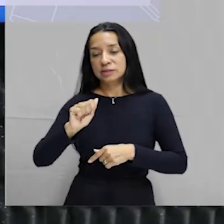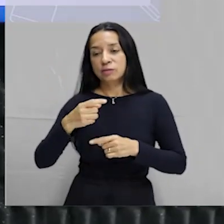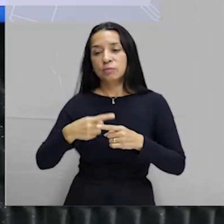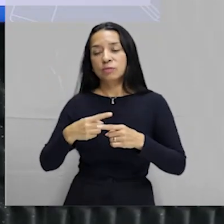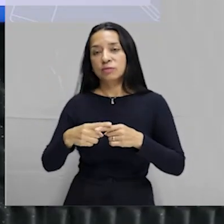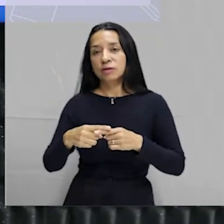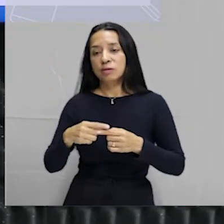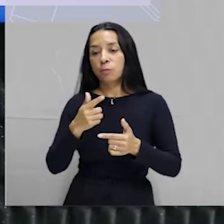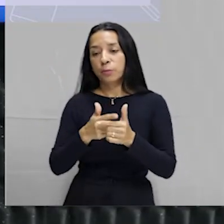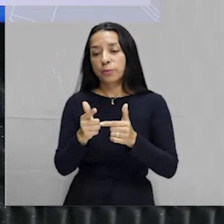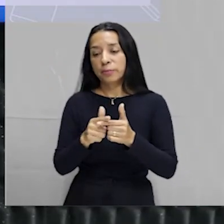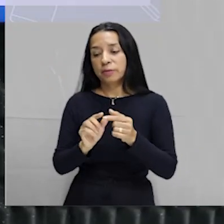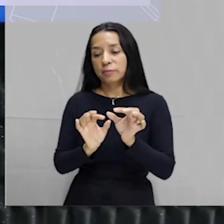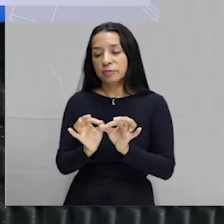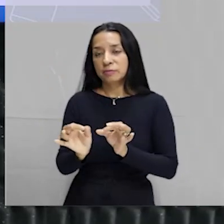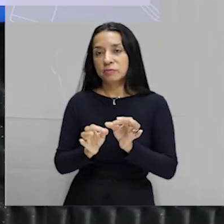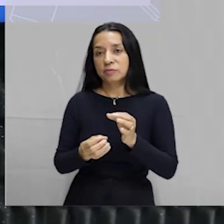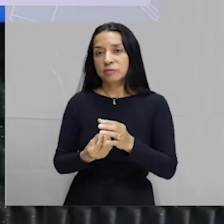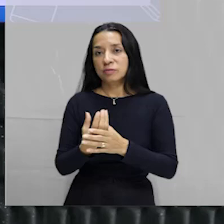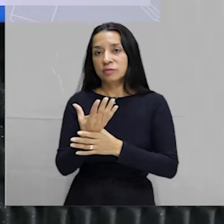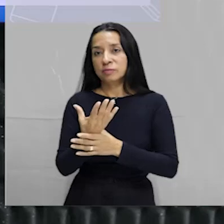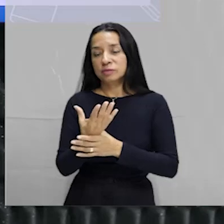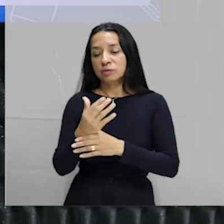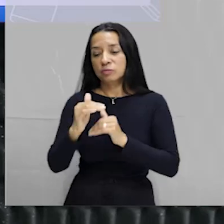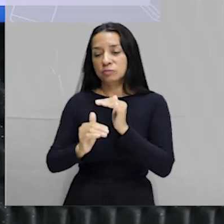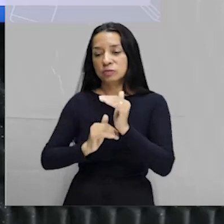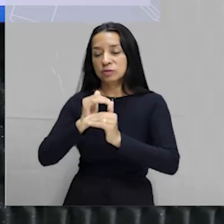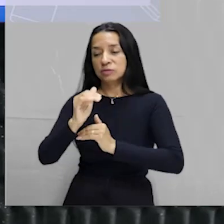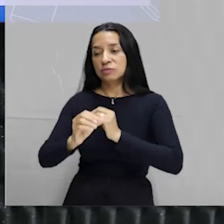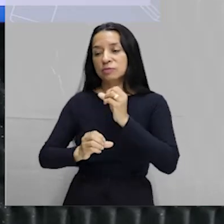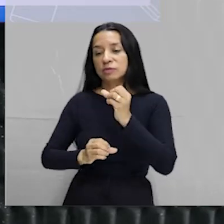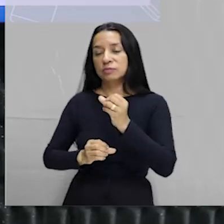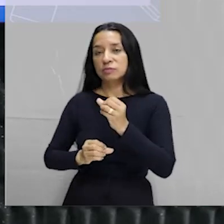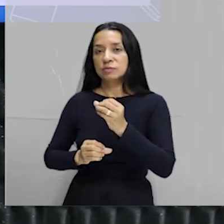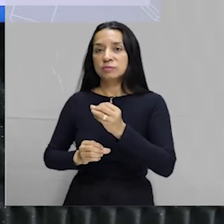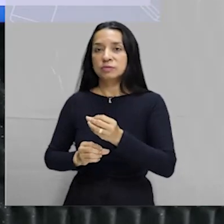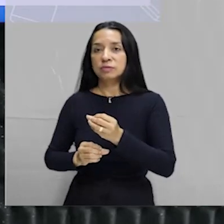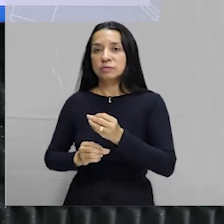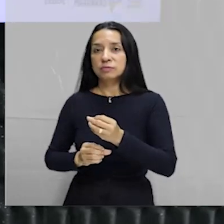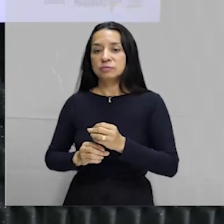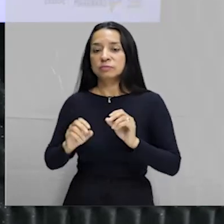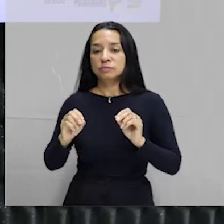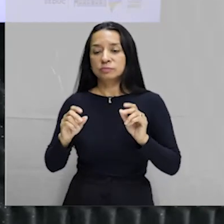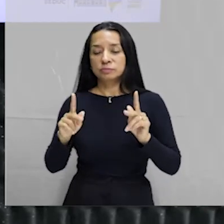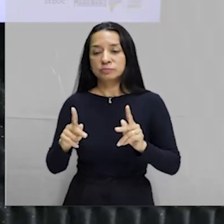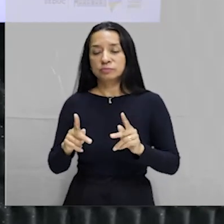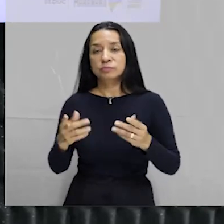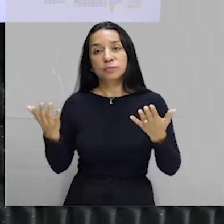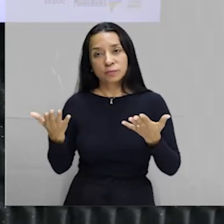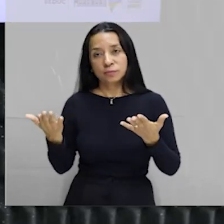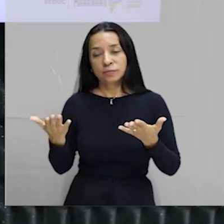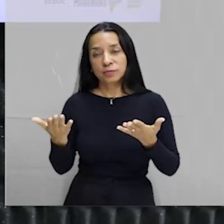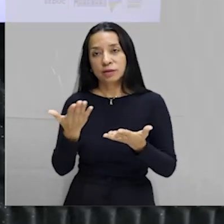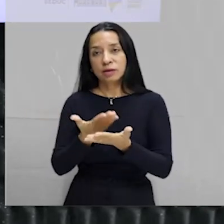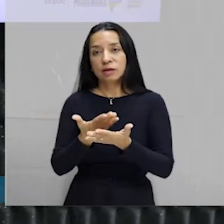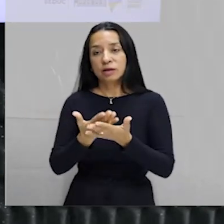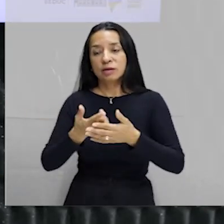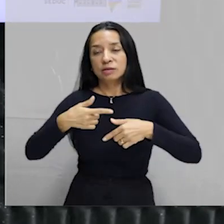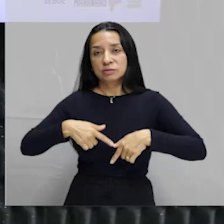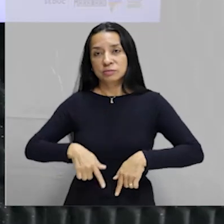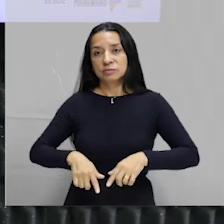malformação que ocorre durante o desenvolvimento embrionário desses indivíduos. Então essa foi nossa aula sobre gêmeos.